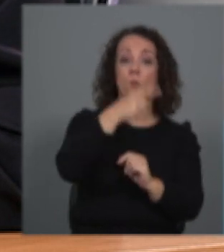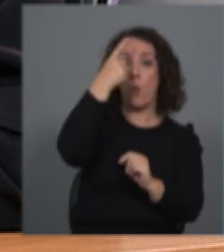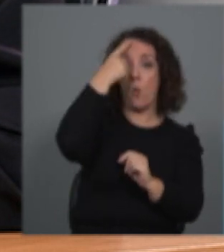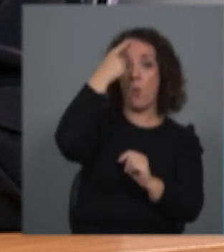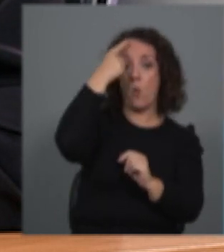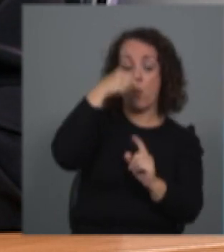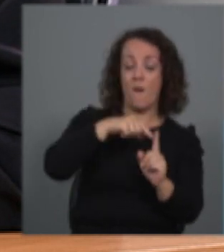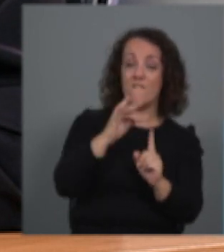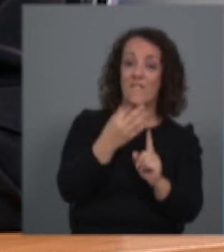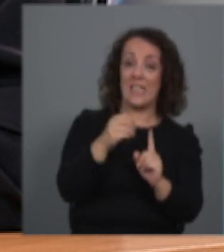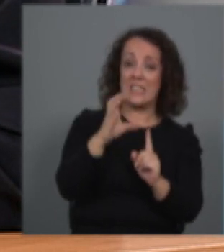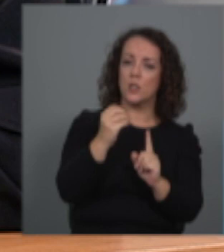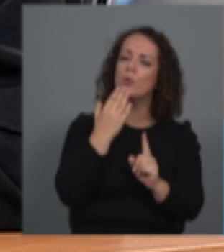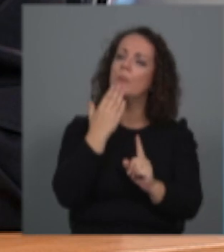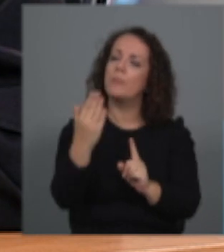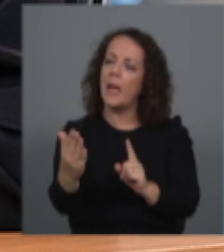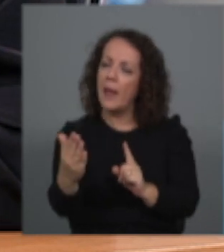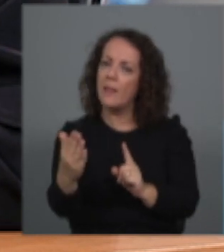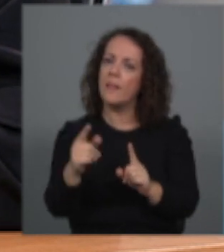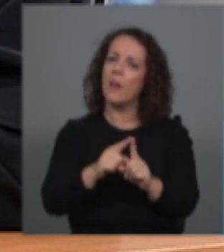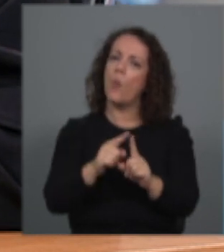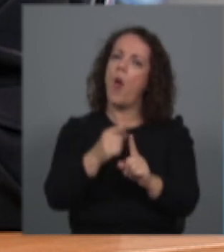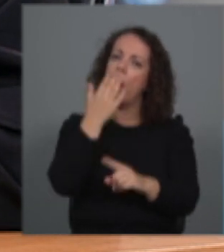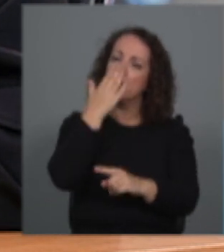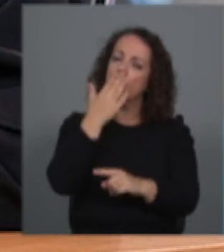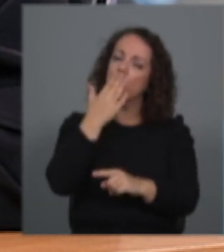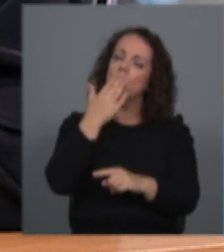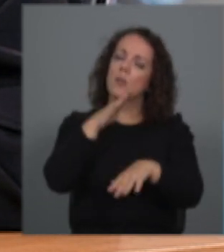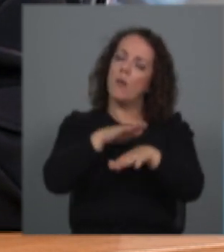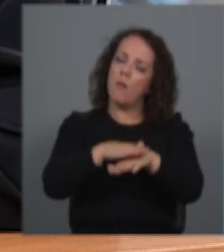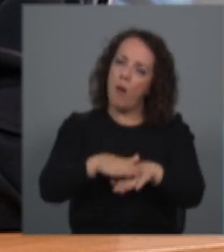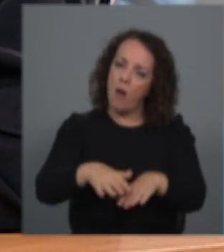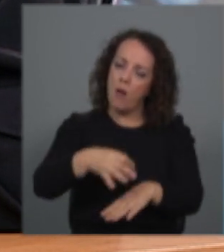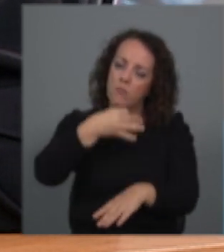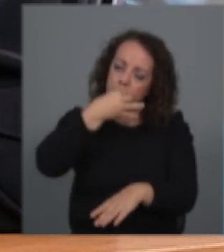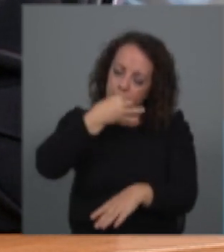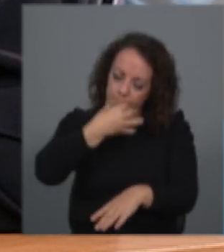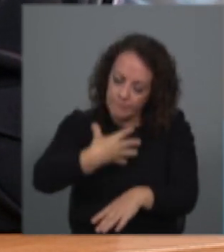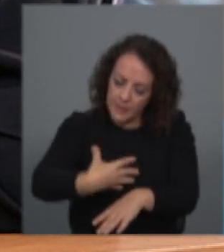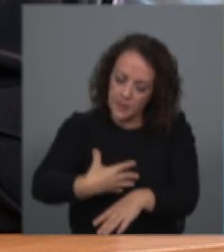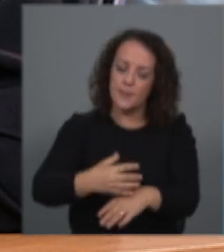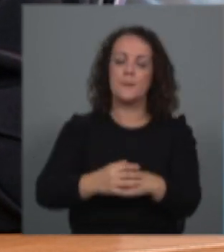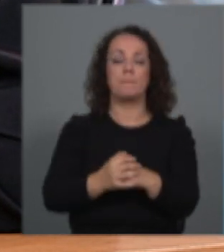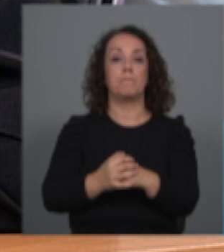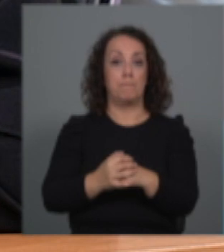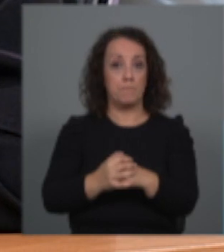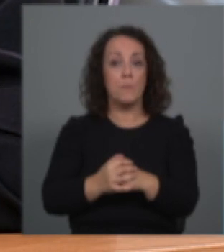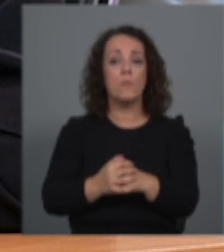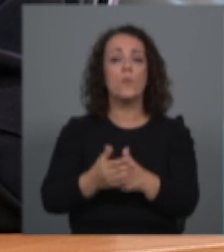atitude de mansidão, de reconciliação. E em